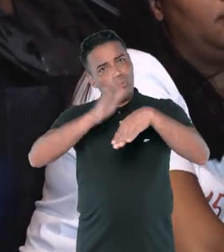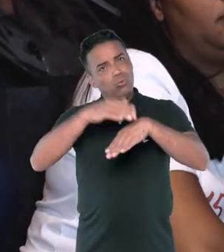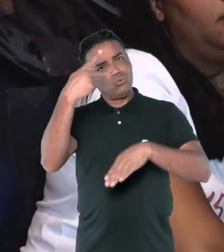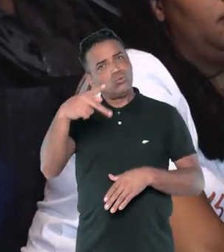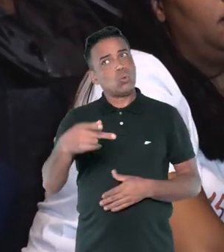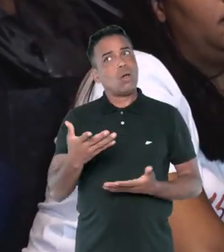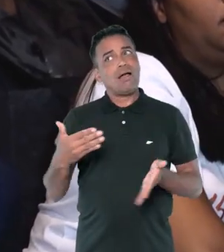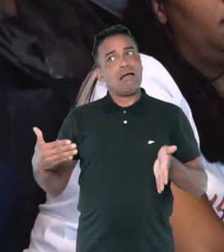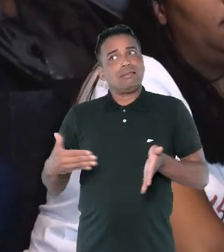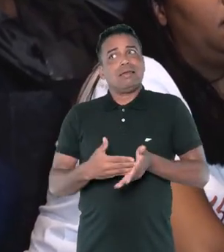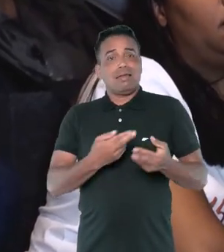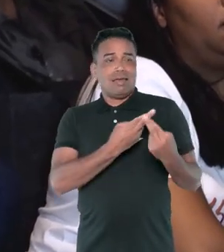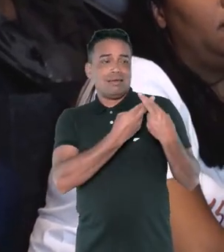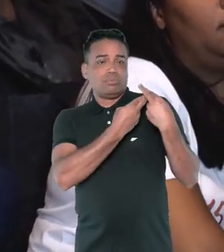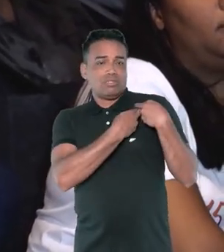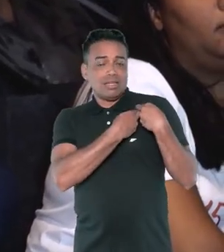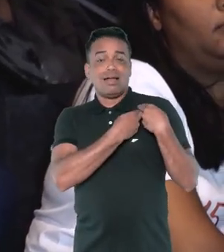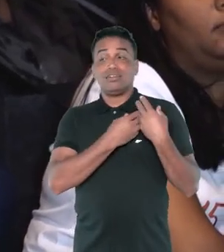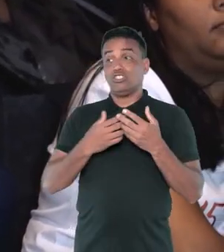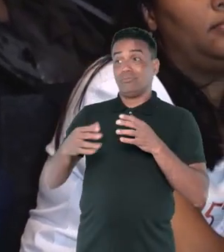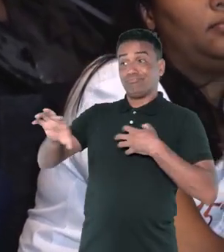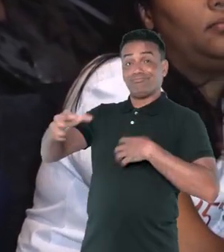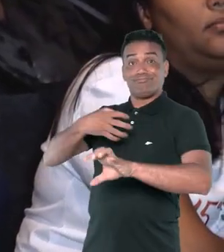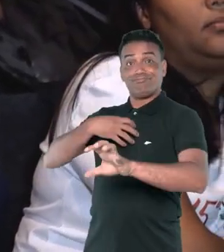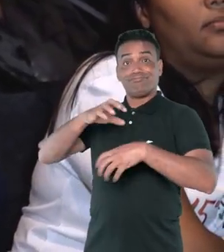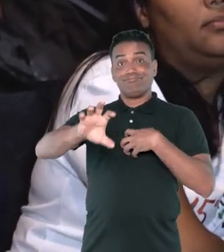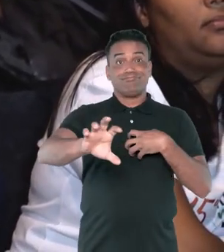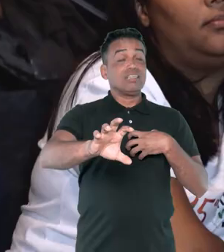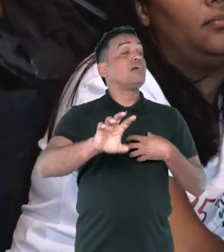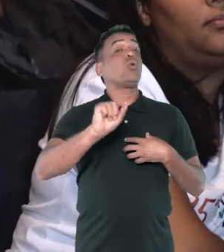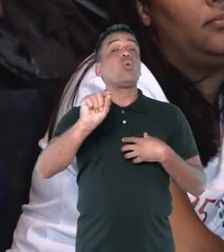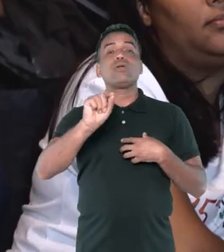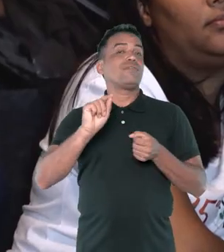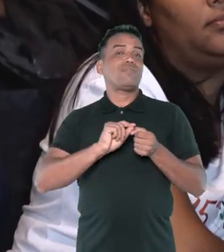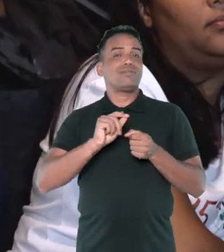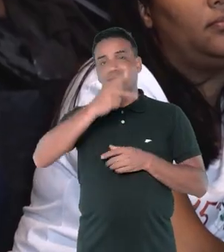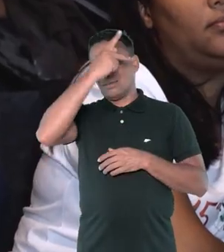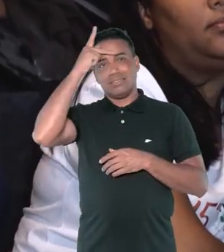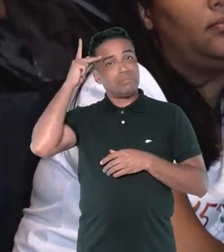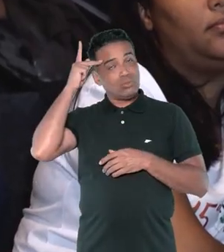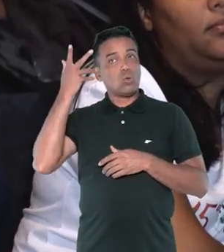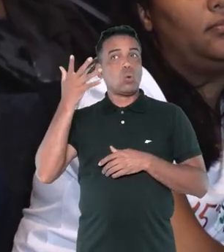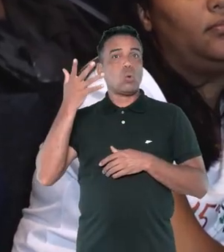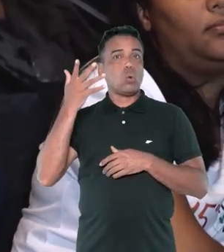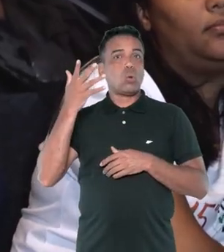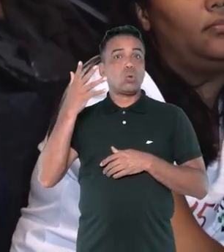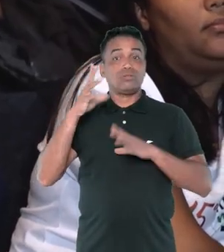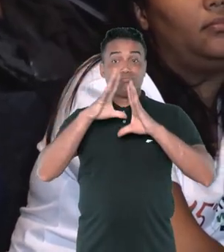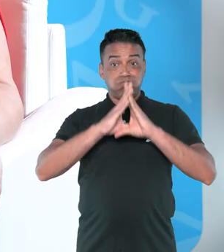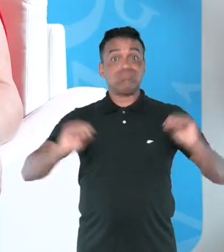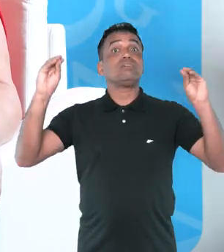até que ponto a gente é responsável por enxergar os outros e o que fazer em relação às pessoas que efetivamente decidem